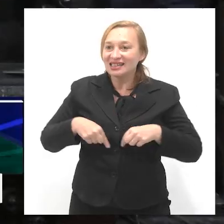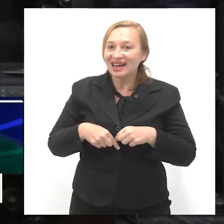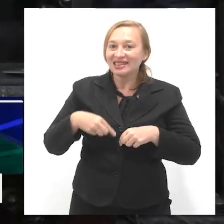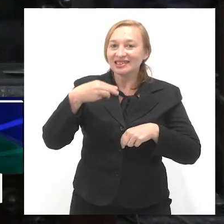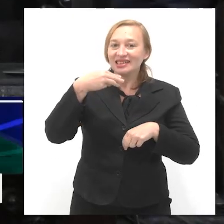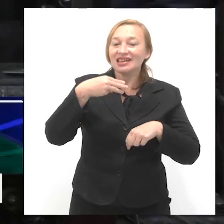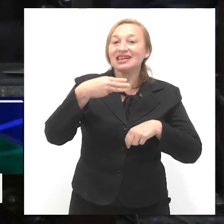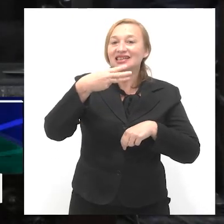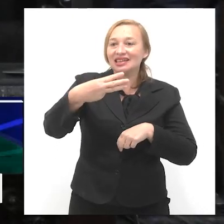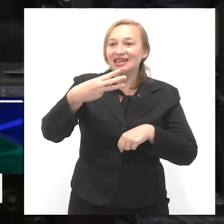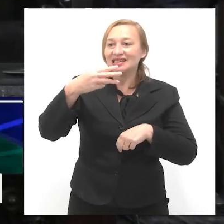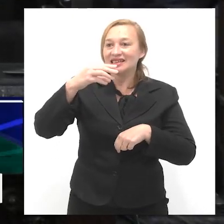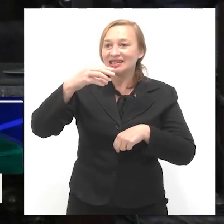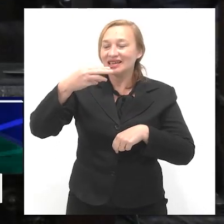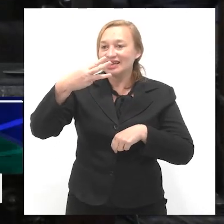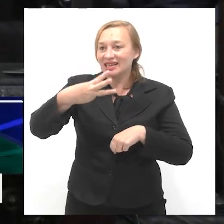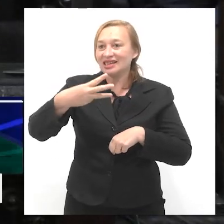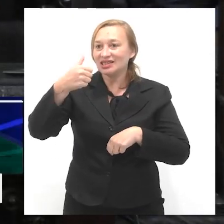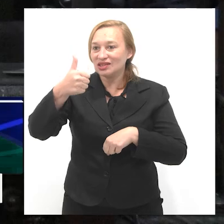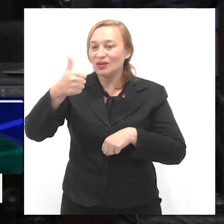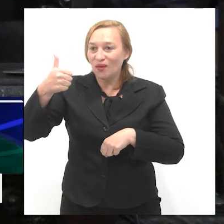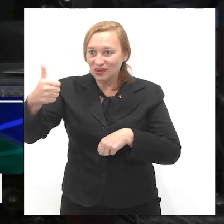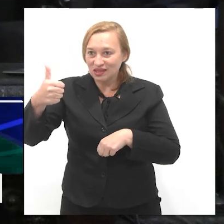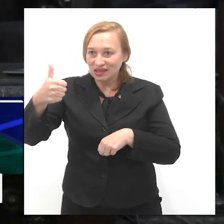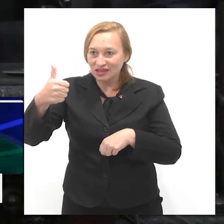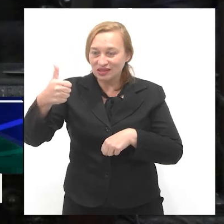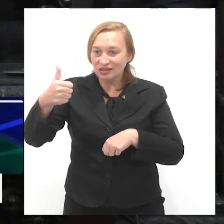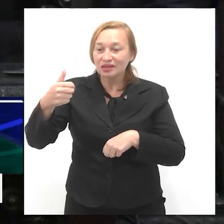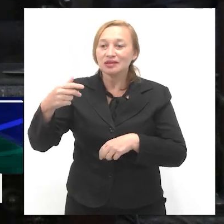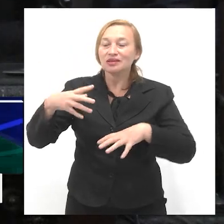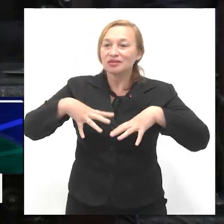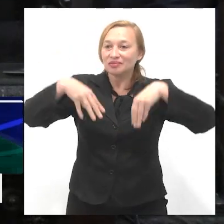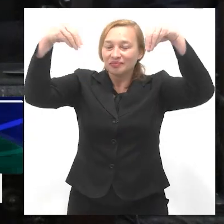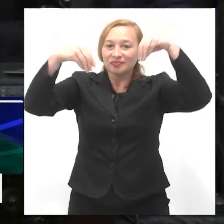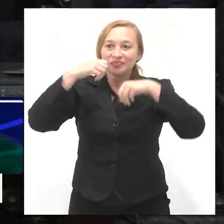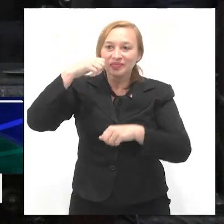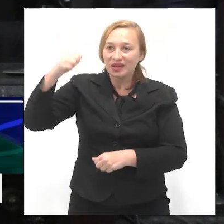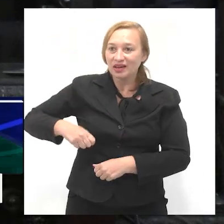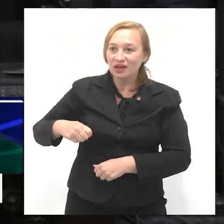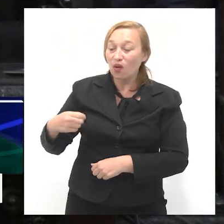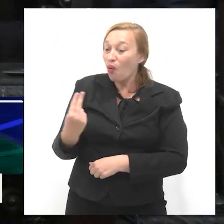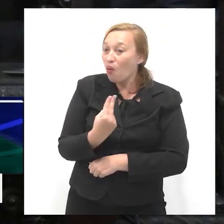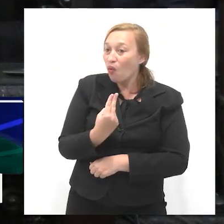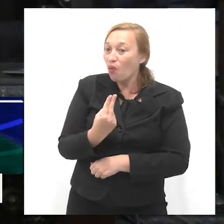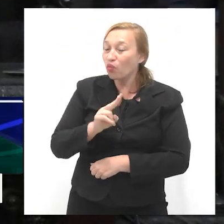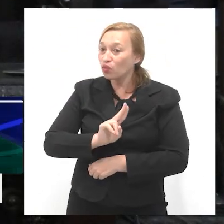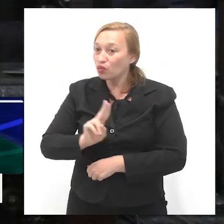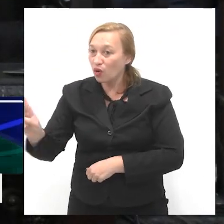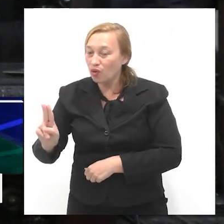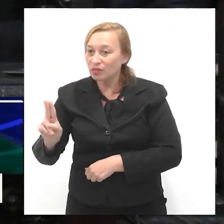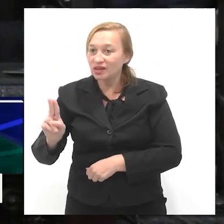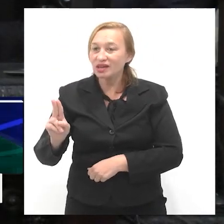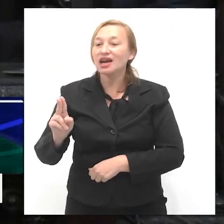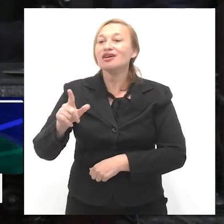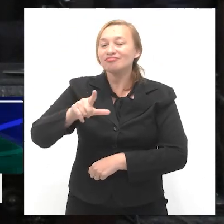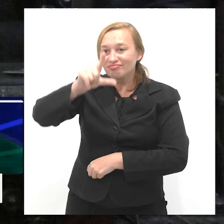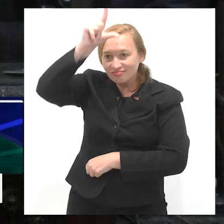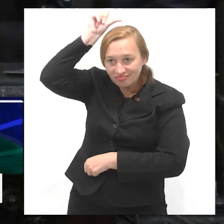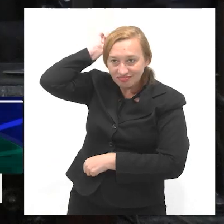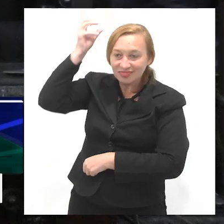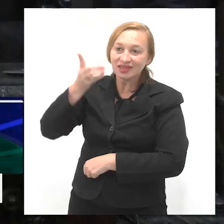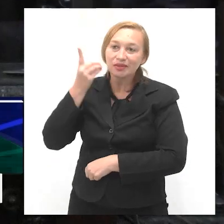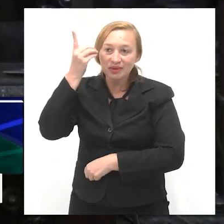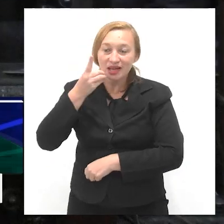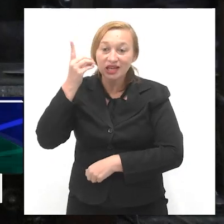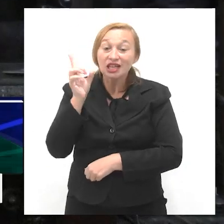que fica denominada a Sala 311, Sala 311 do Palácio Tiradentes, como Sala